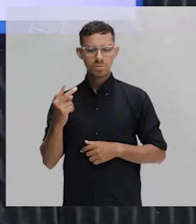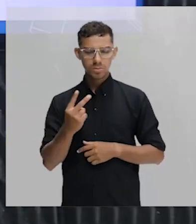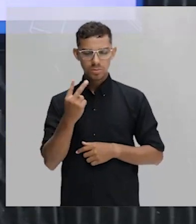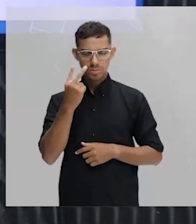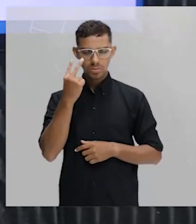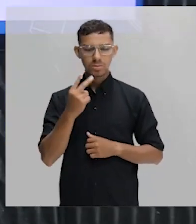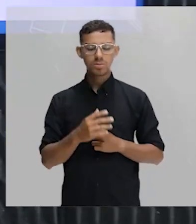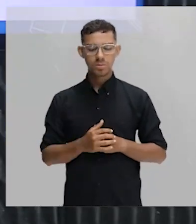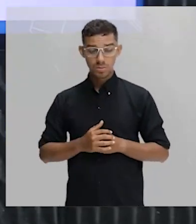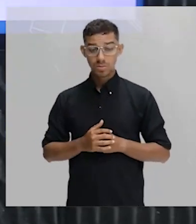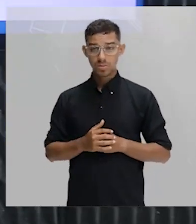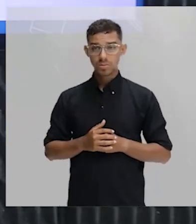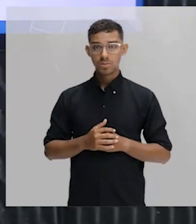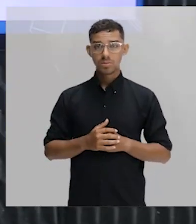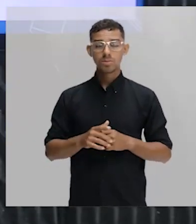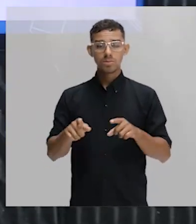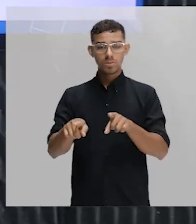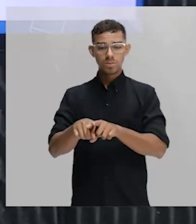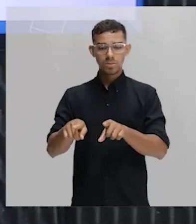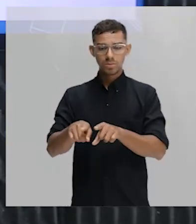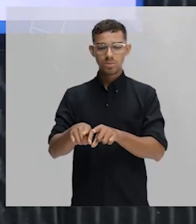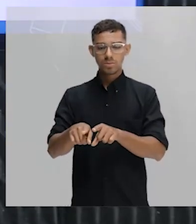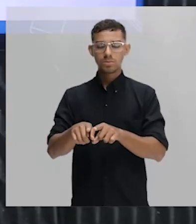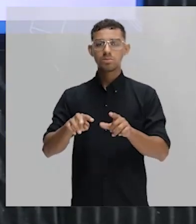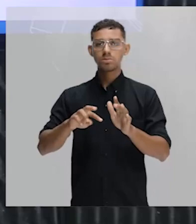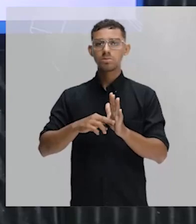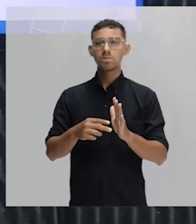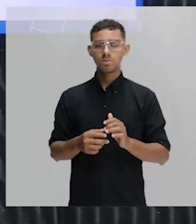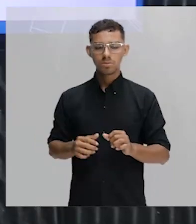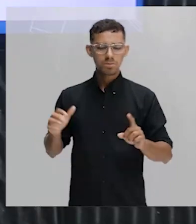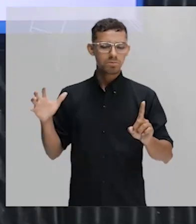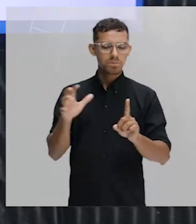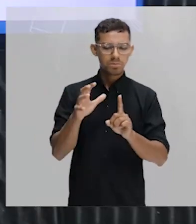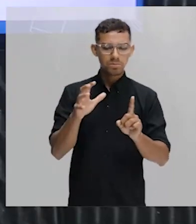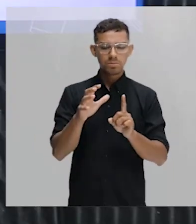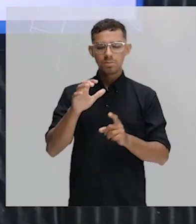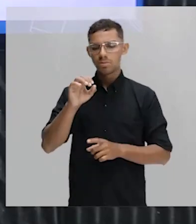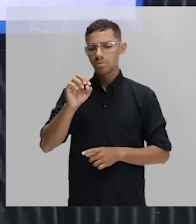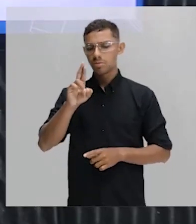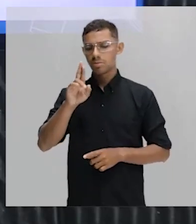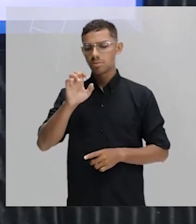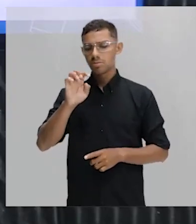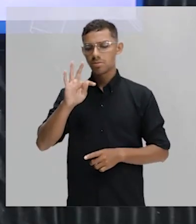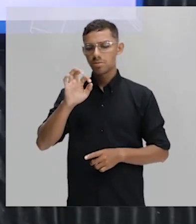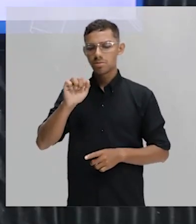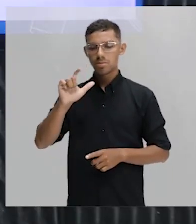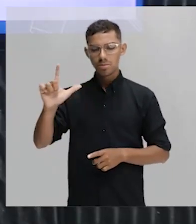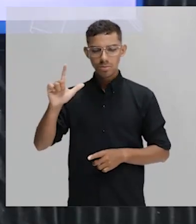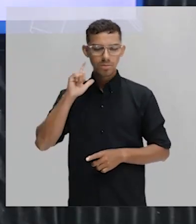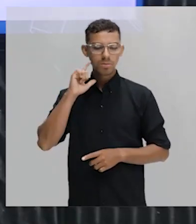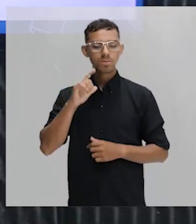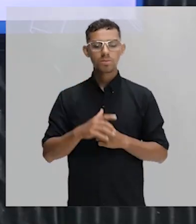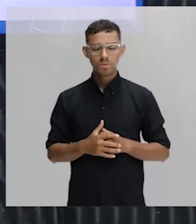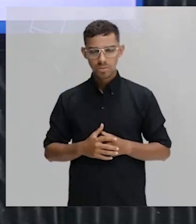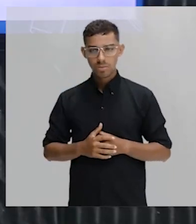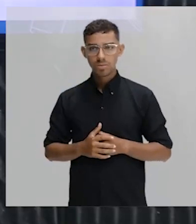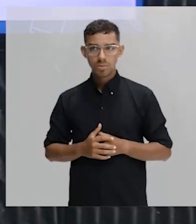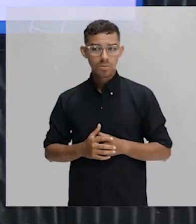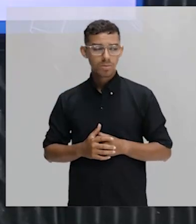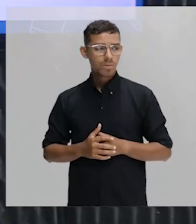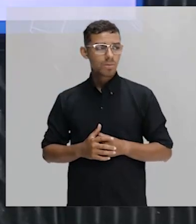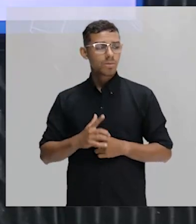caráter comemorativo e simbólico, e a influência oriental é muito forte. Uniformidade, rigidez,